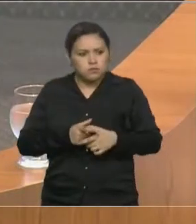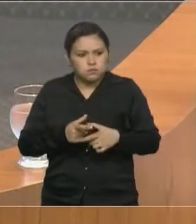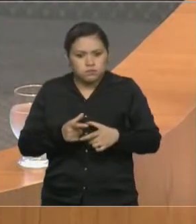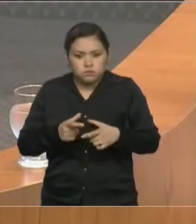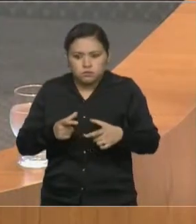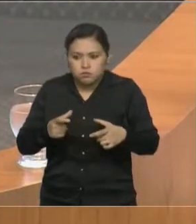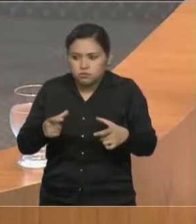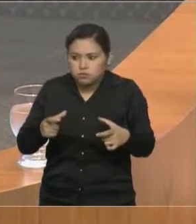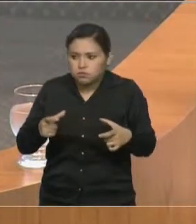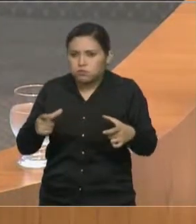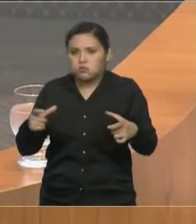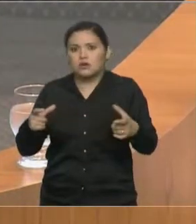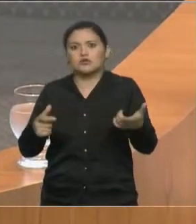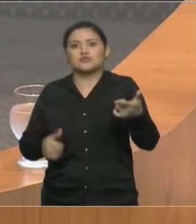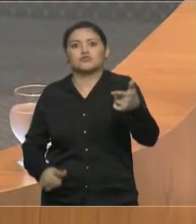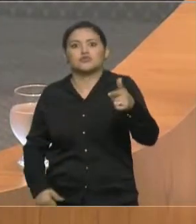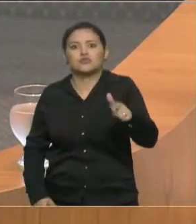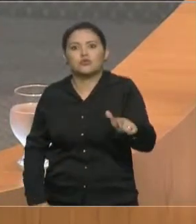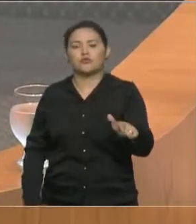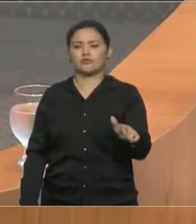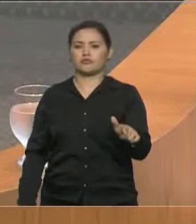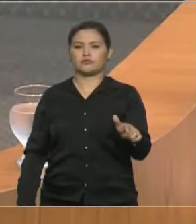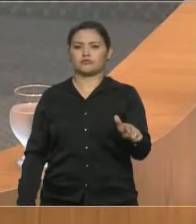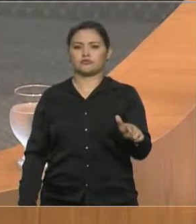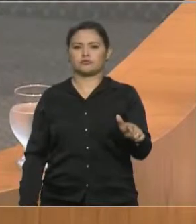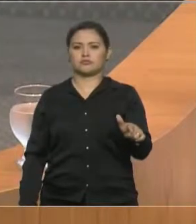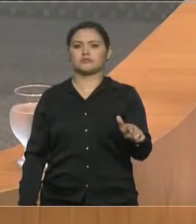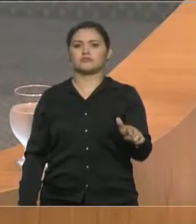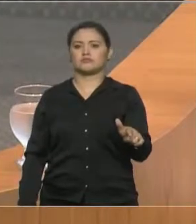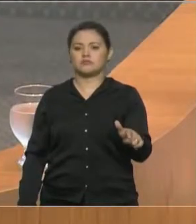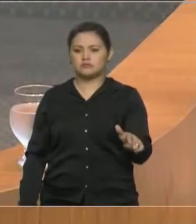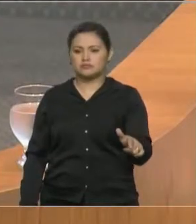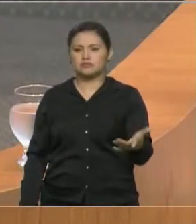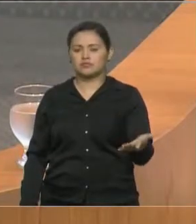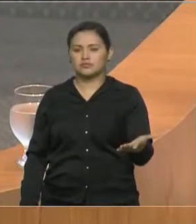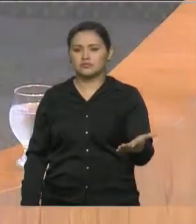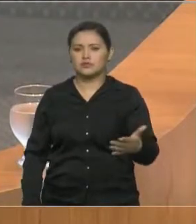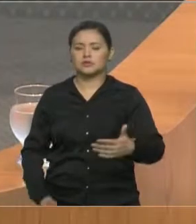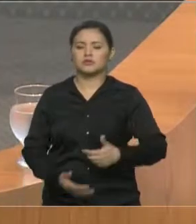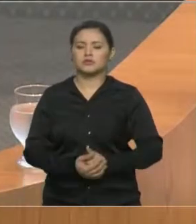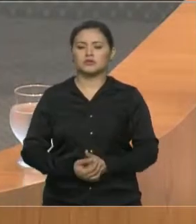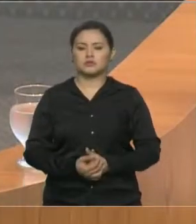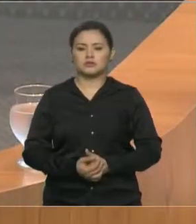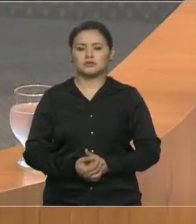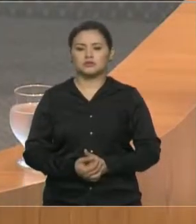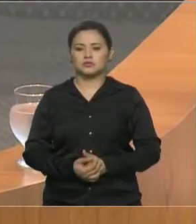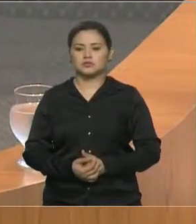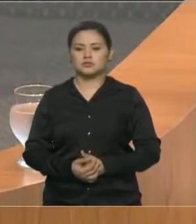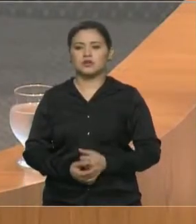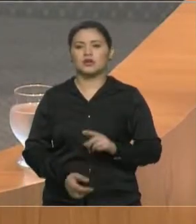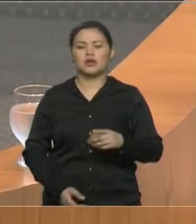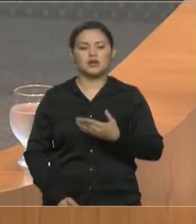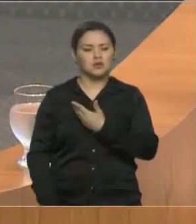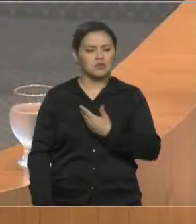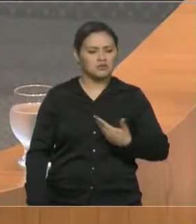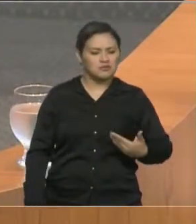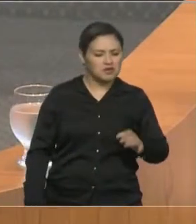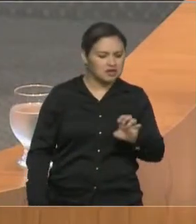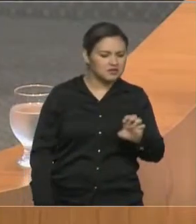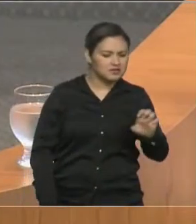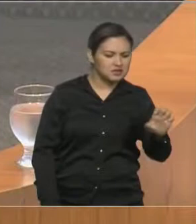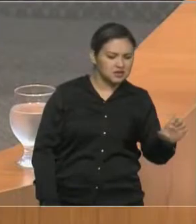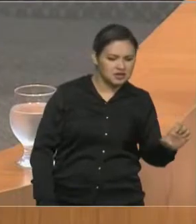E isto, senhores deputados e senhoras deputadas, não é uma questão de um governo de esquerda, de um governo